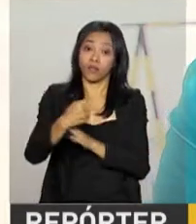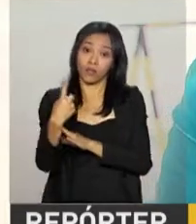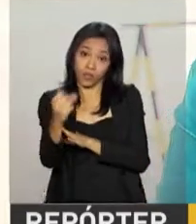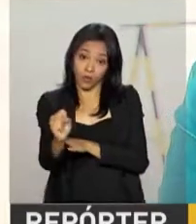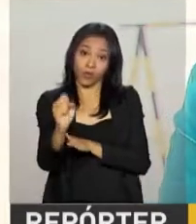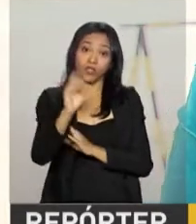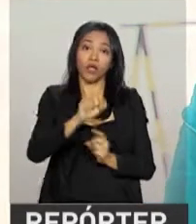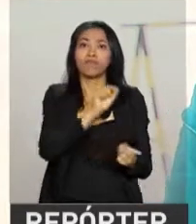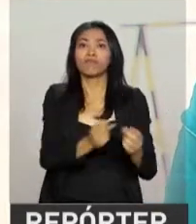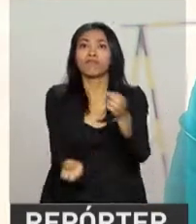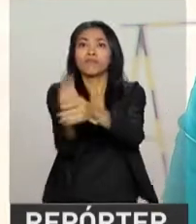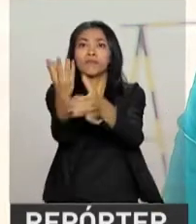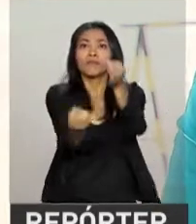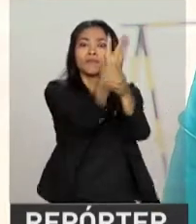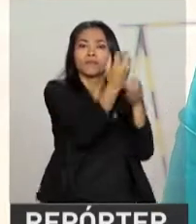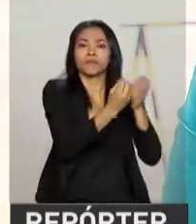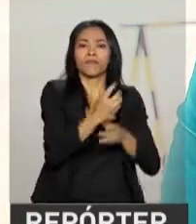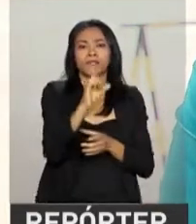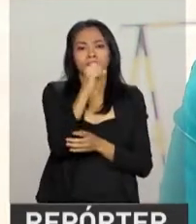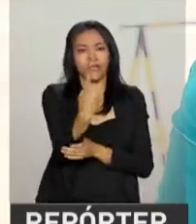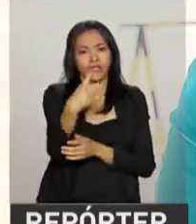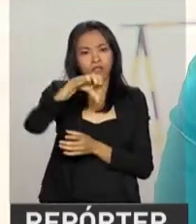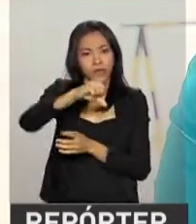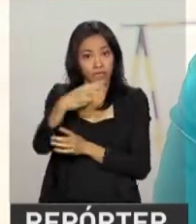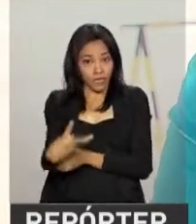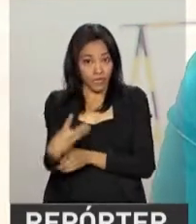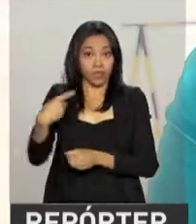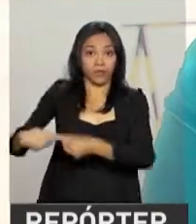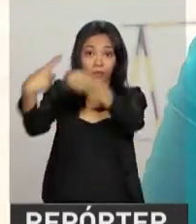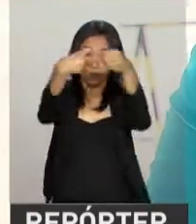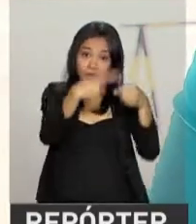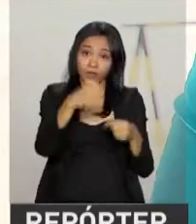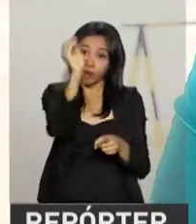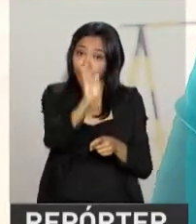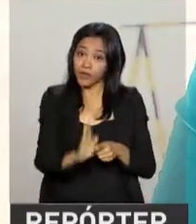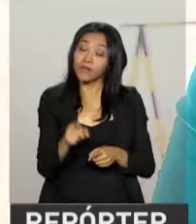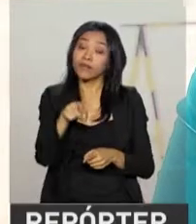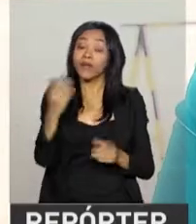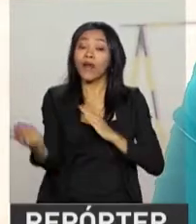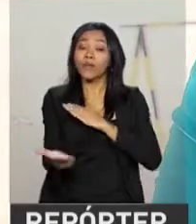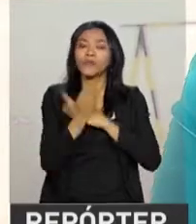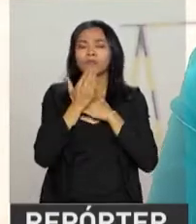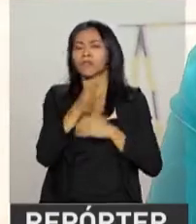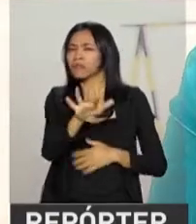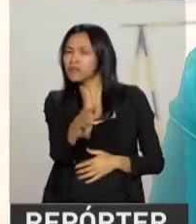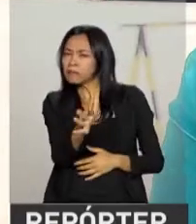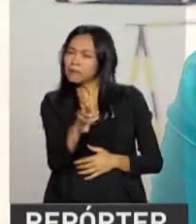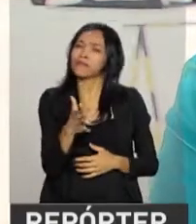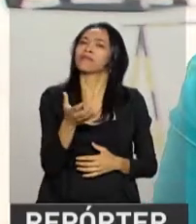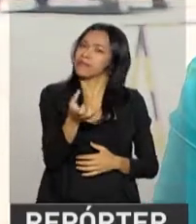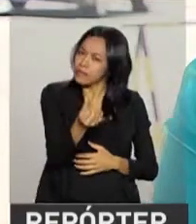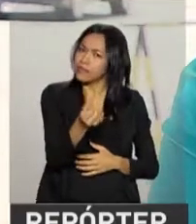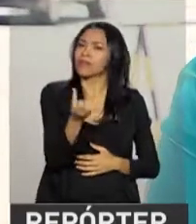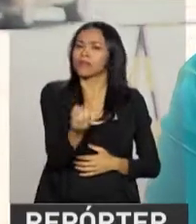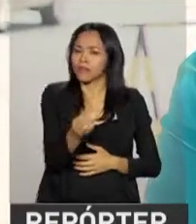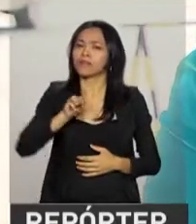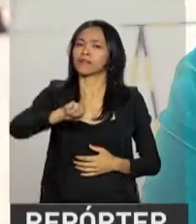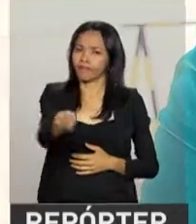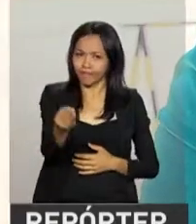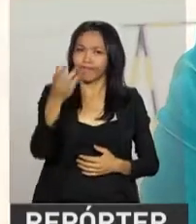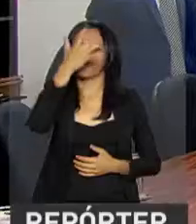implantado em 193 municípios brasileiros beneficiando cerca de 60 milhões de